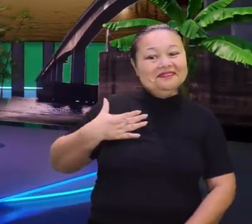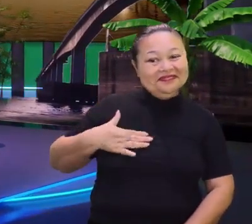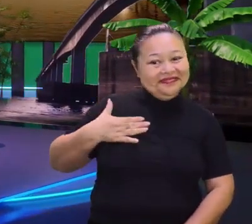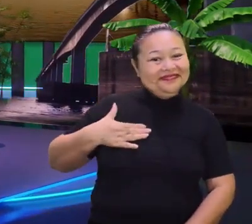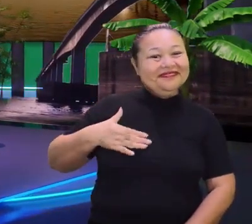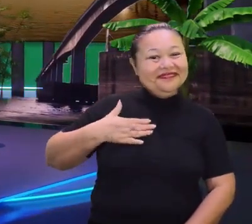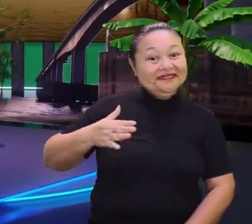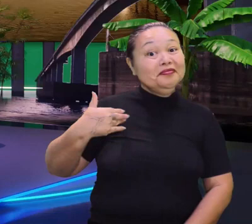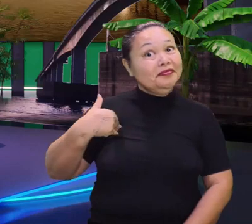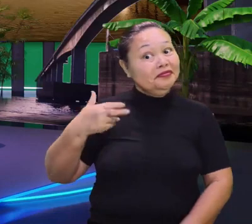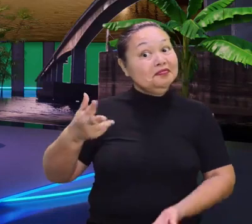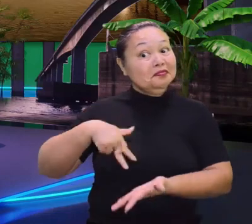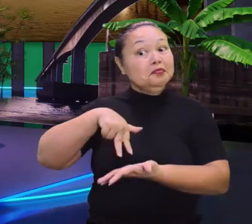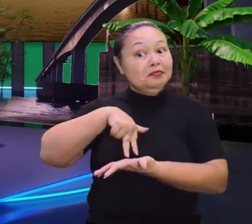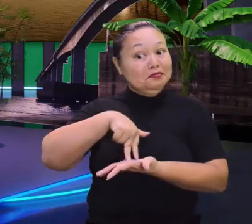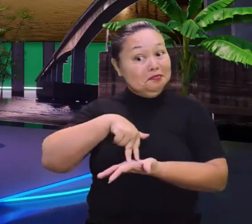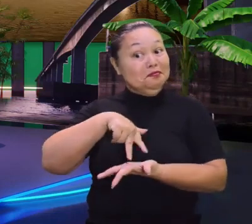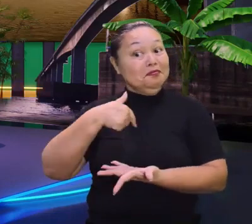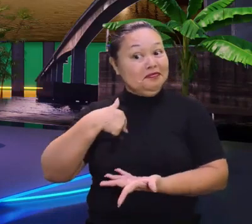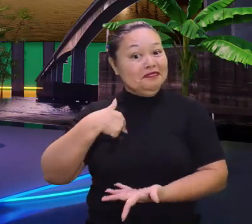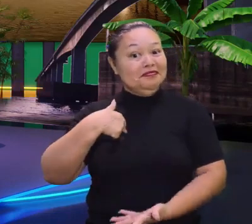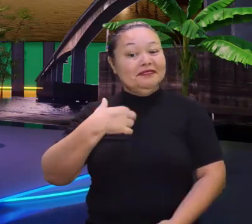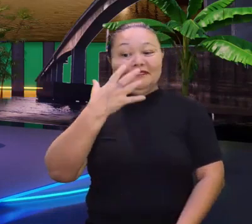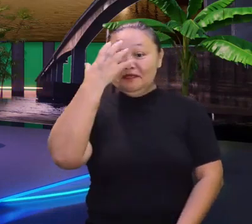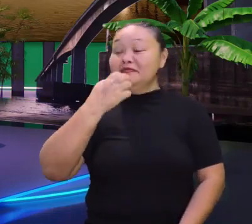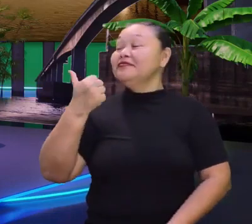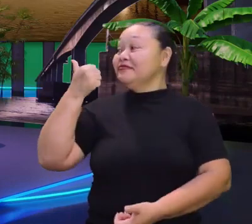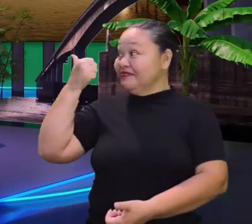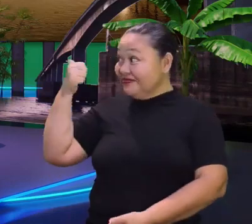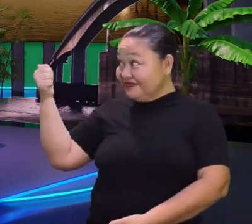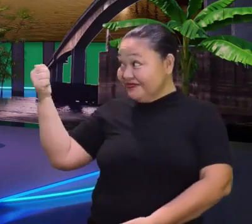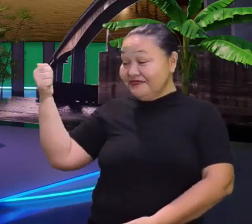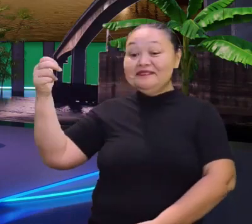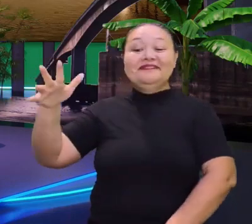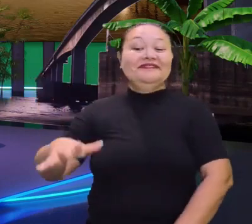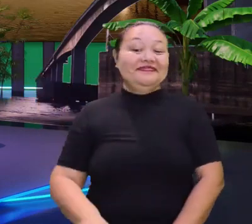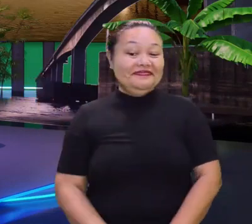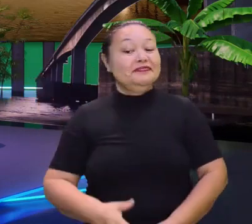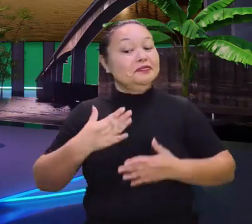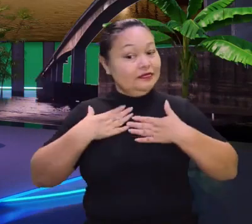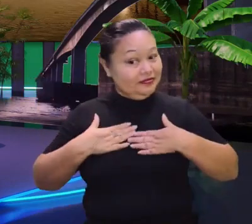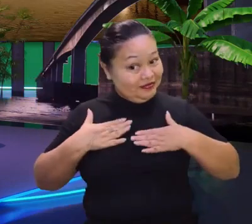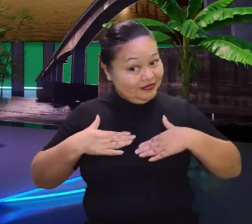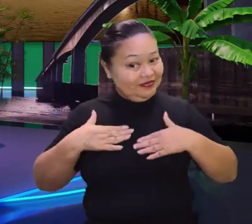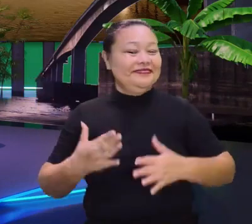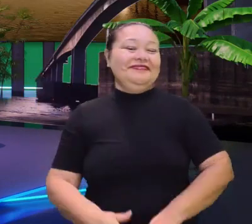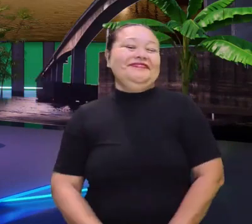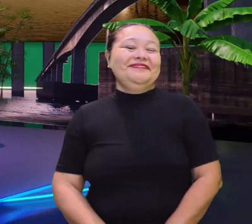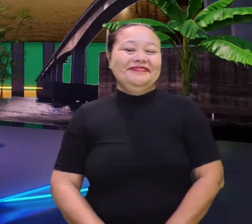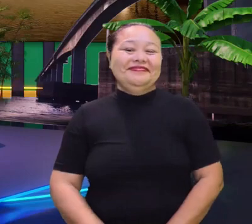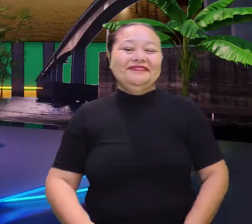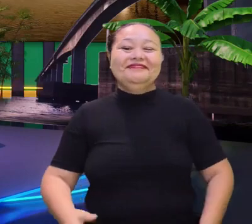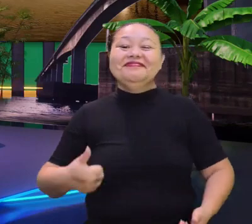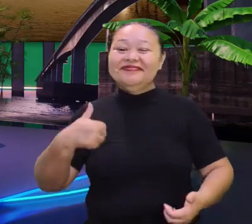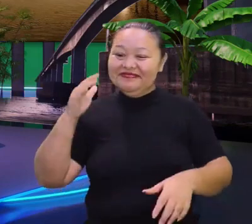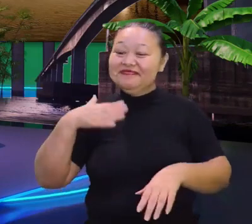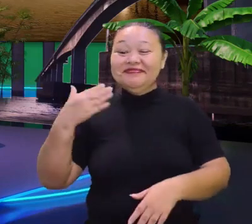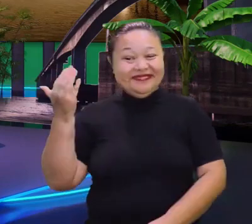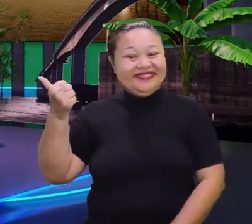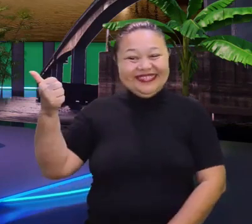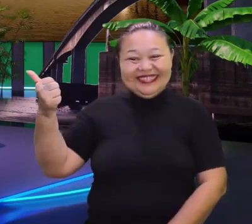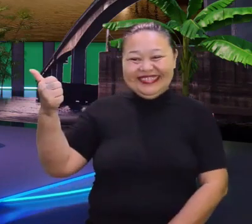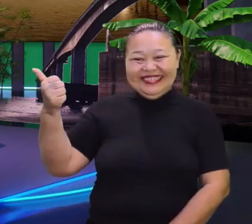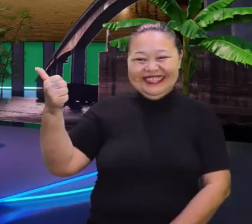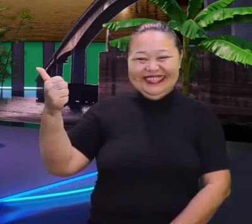bode louco todo, meu senhor. E você, Aldelinda, tá bem? Tranquilo? Pronta para mais uma